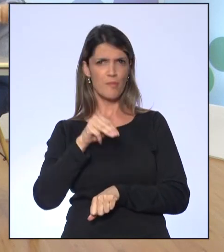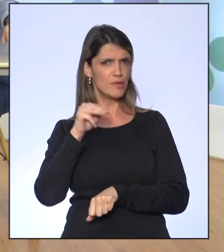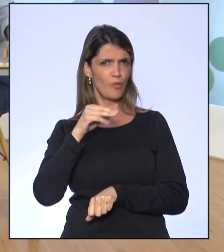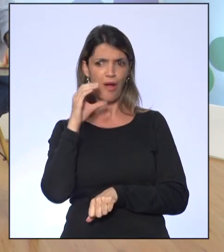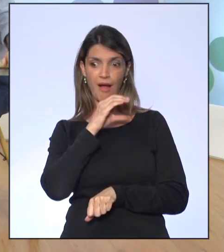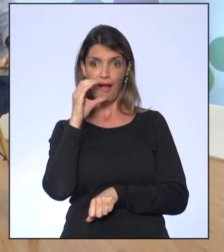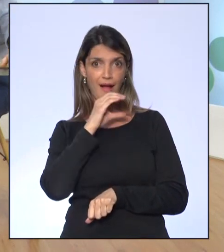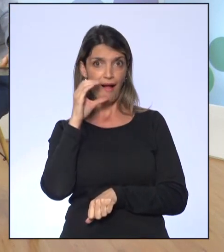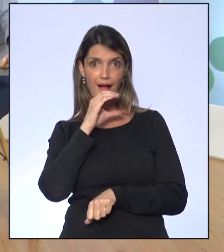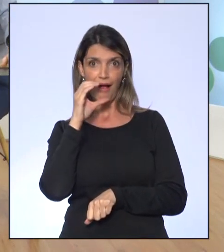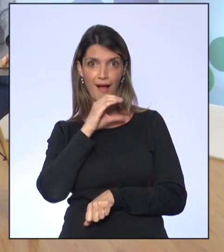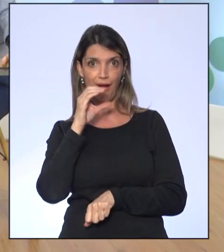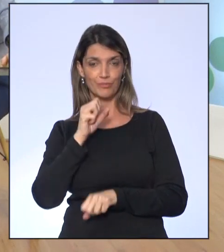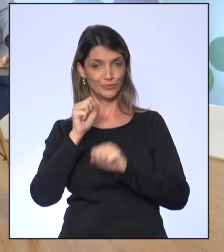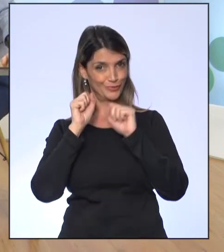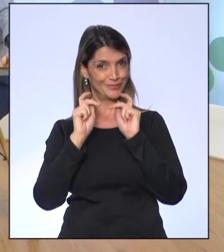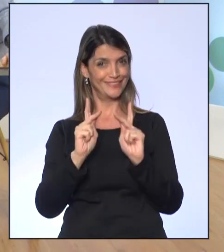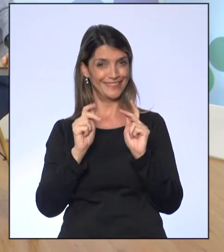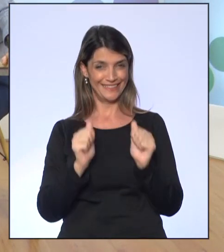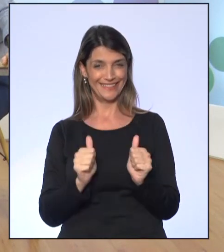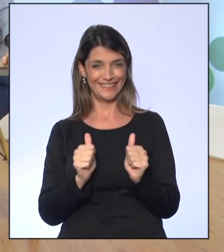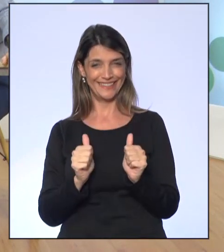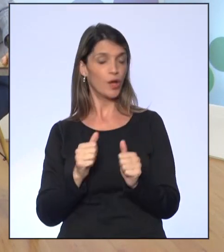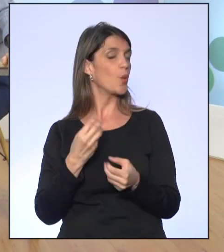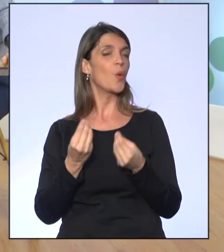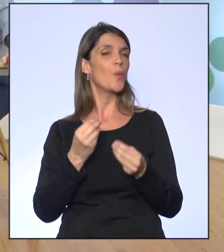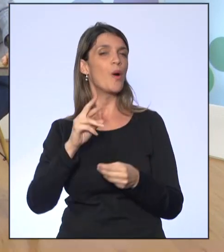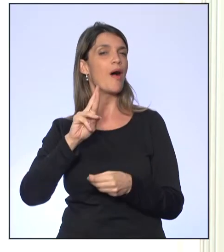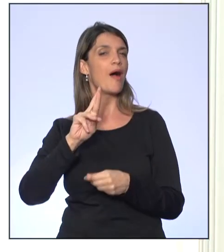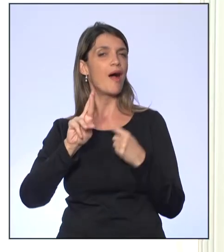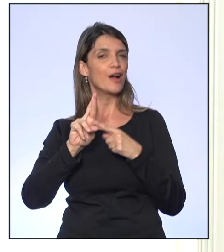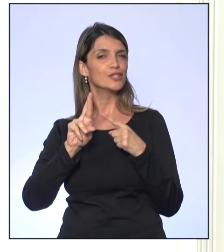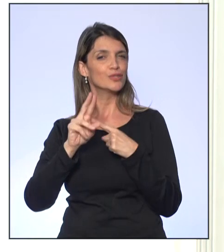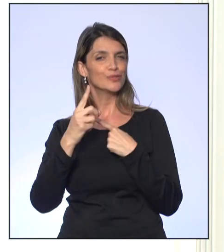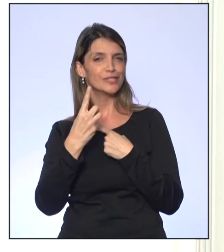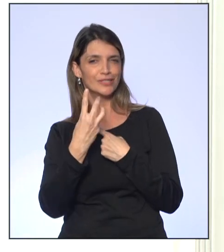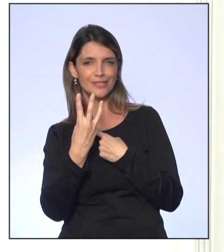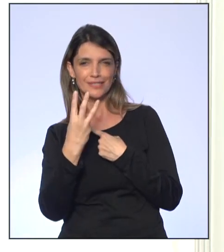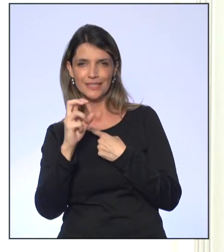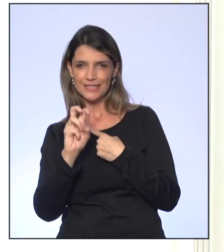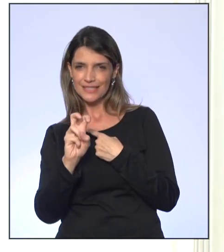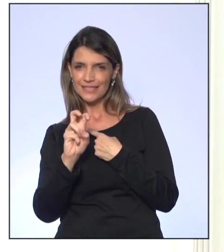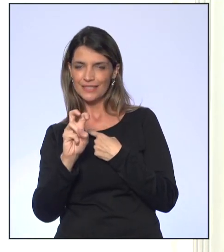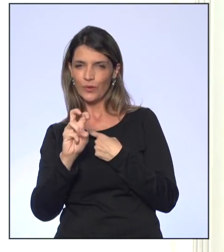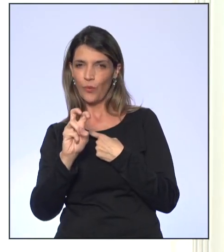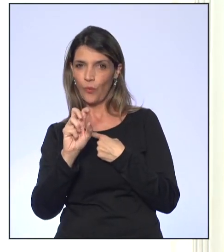vocês resolverem essa quanto que é em radianos 135 graus.